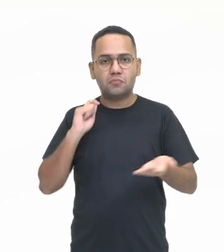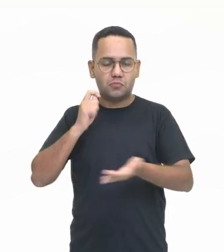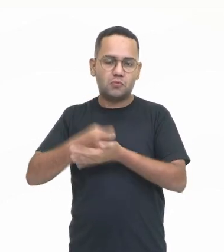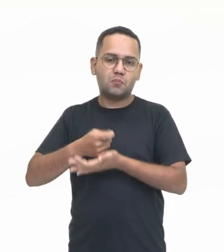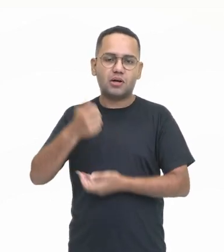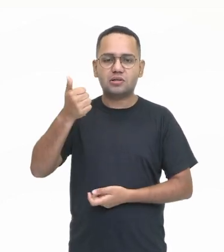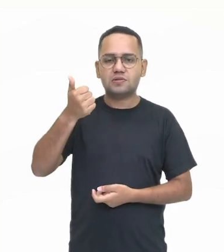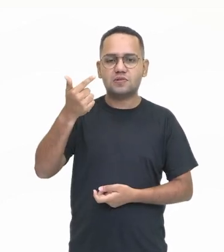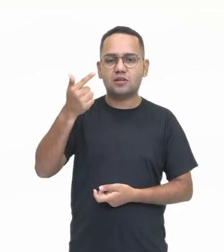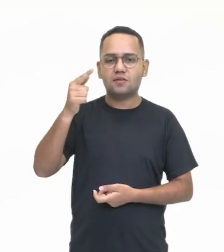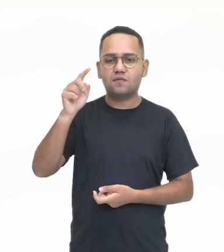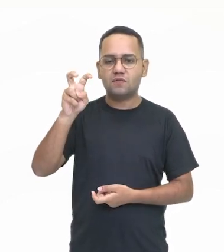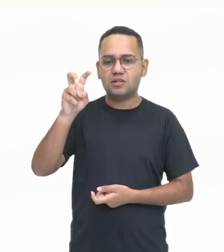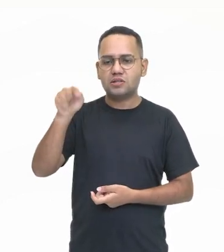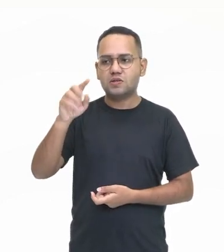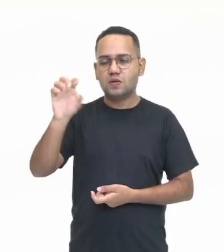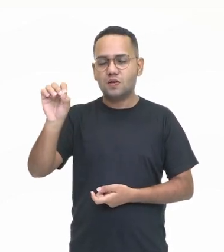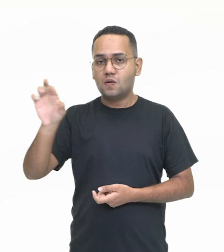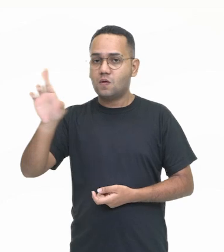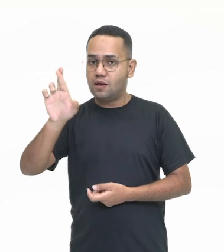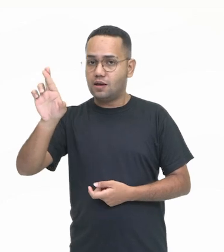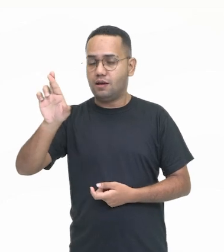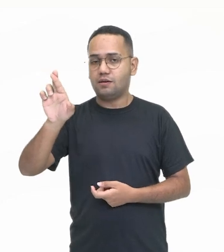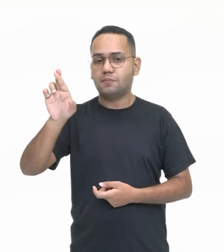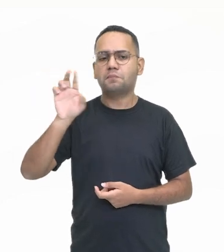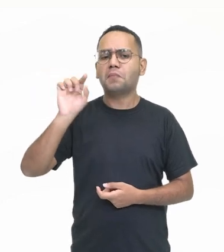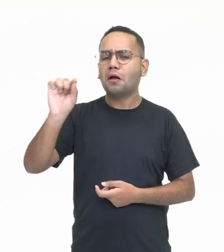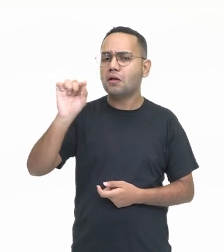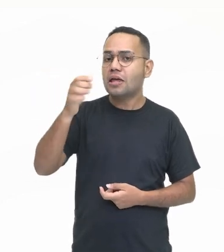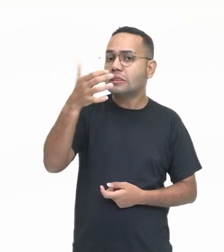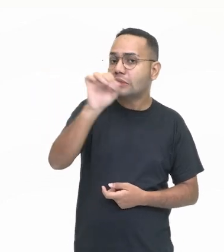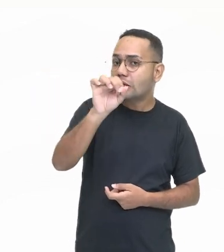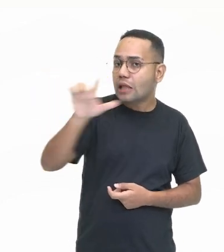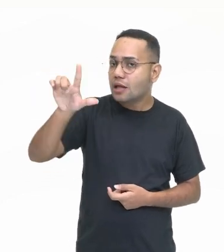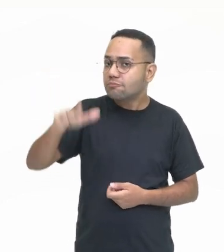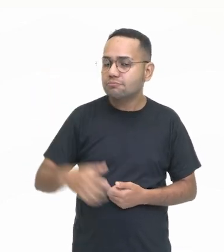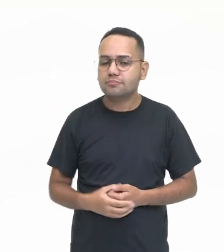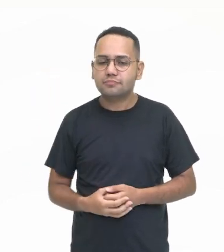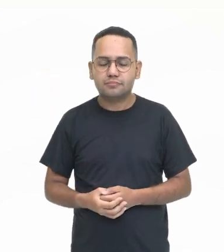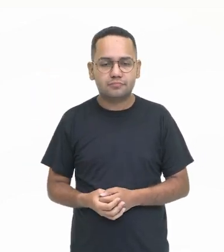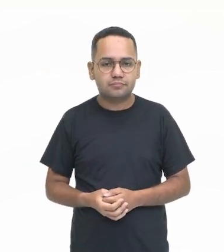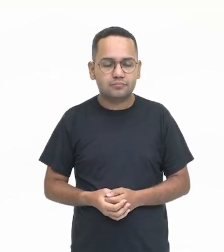R$125 por 10 litros. Observe que, para 2 litros, a gente paga